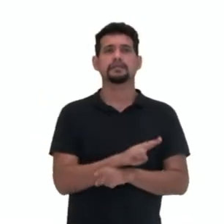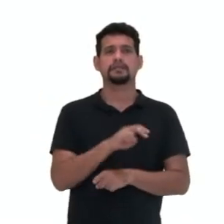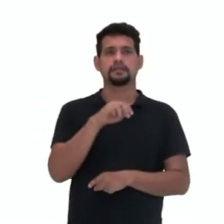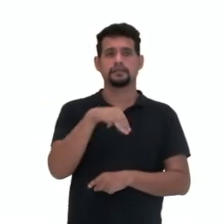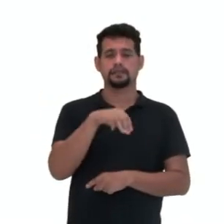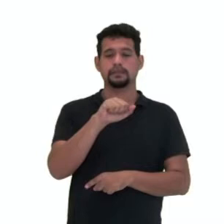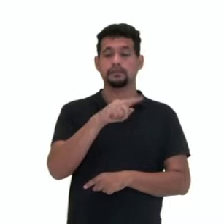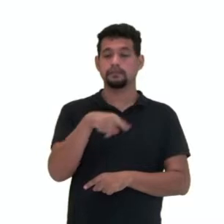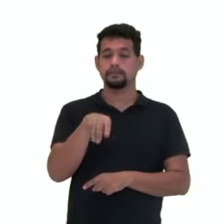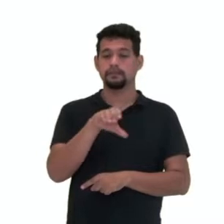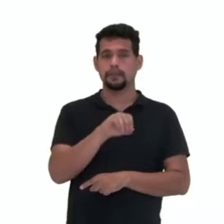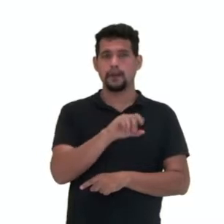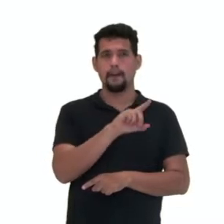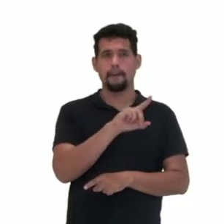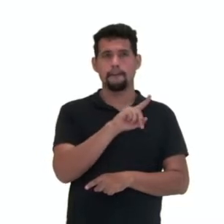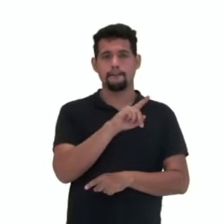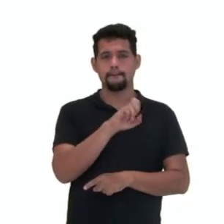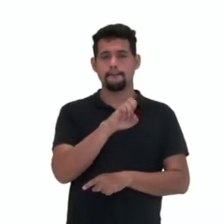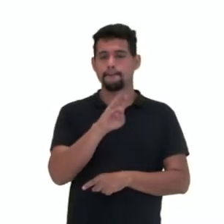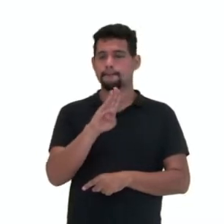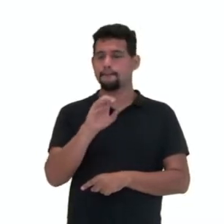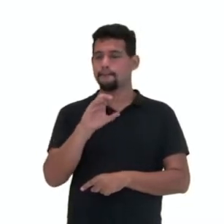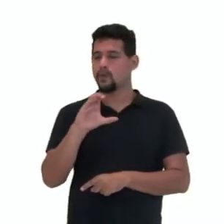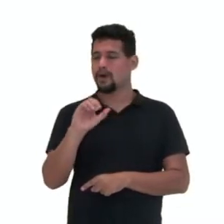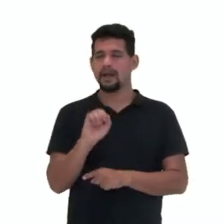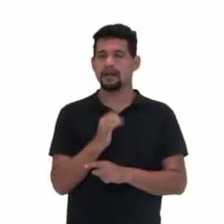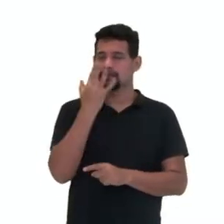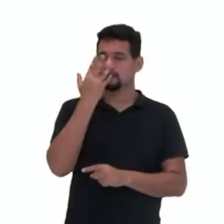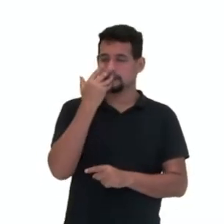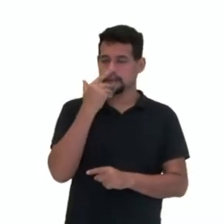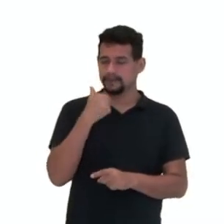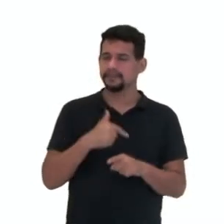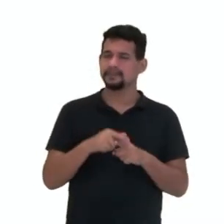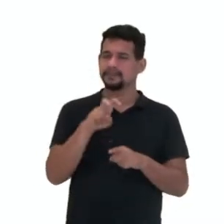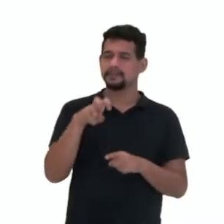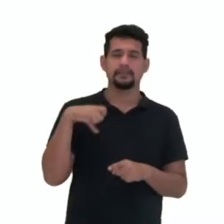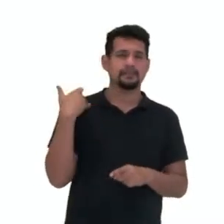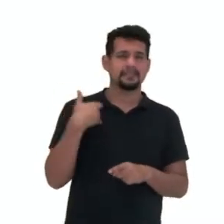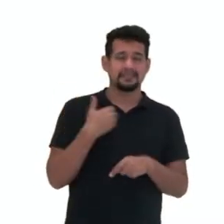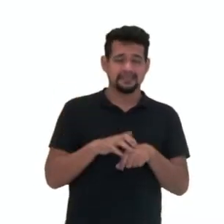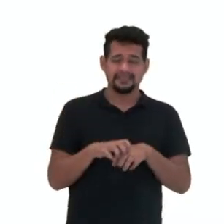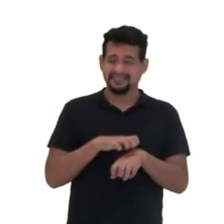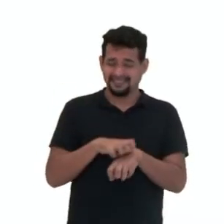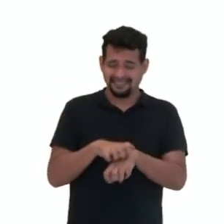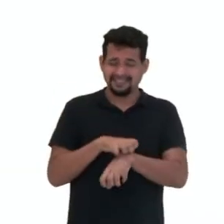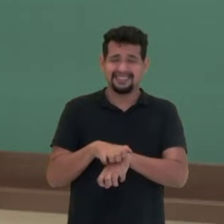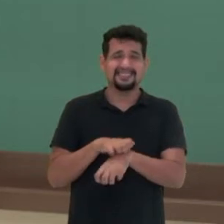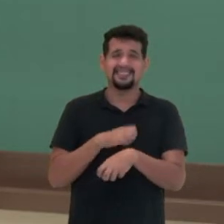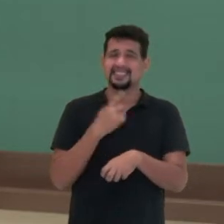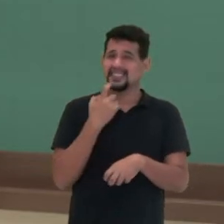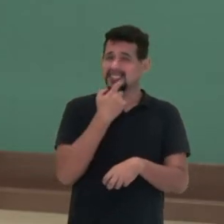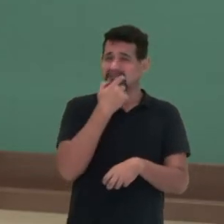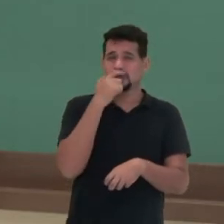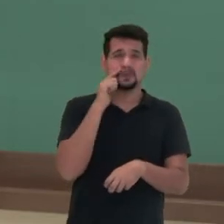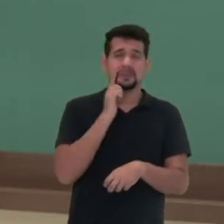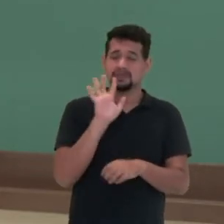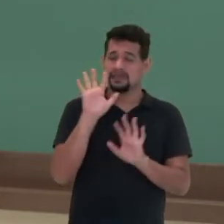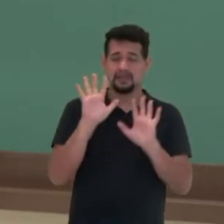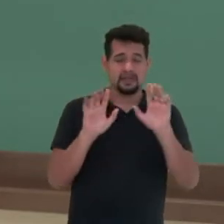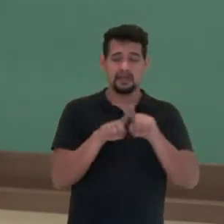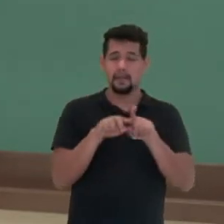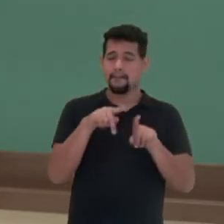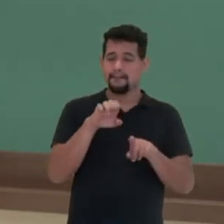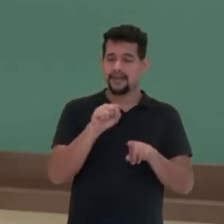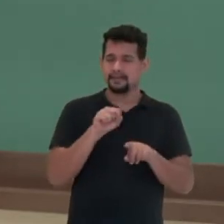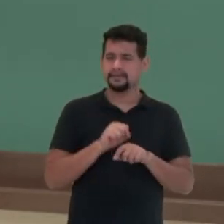mão-pé-boca. Atinge principalmente crianças, mais ou menos 5 anos, né? E vai formar as feridinhas na região da boca, na região das mãos e na região dos